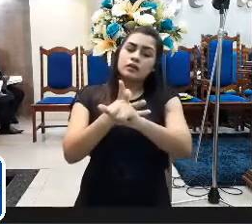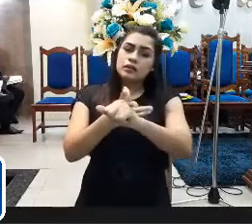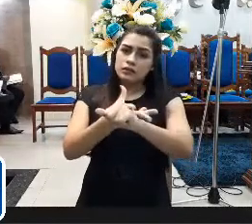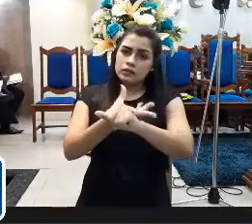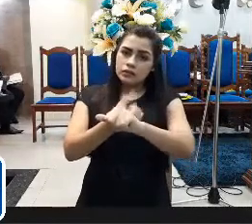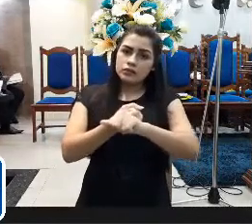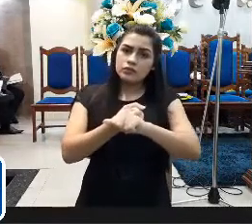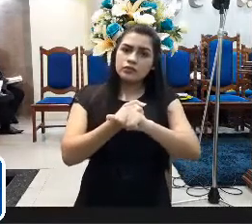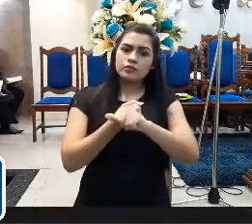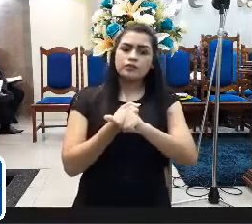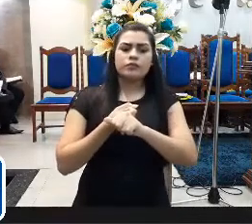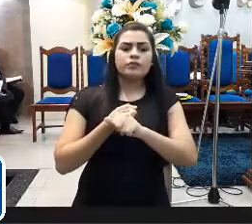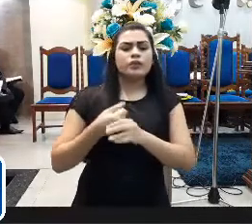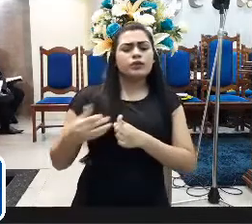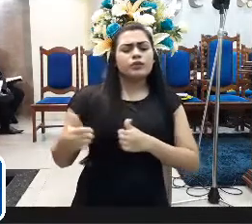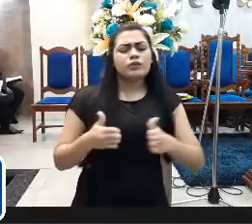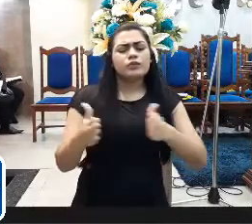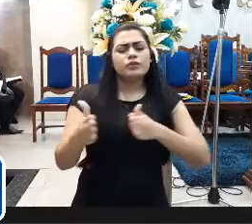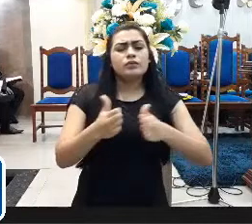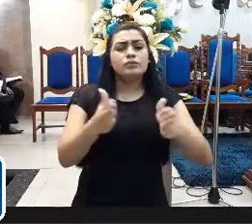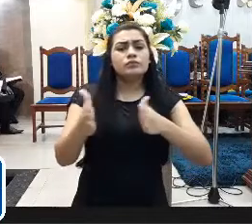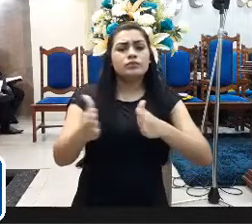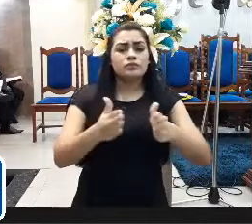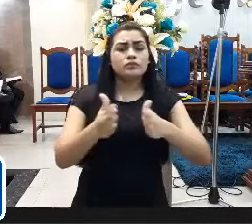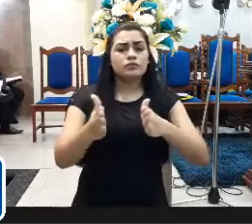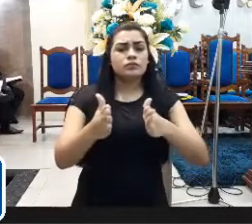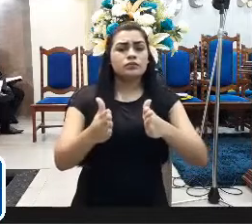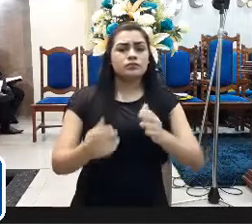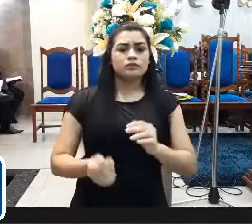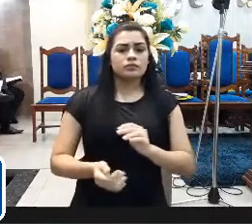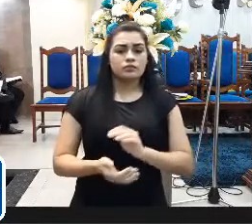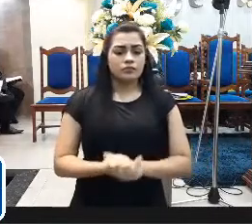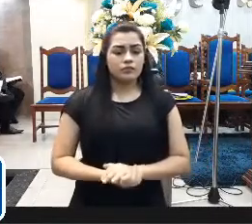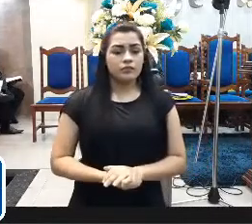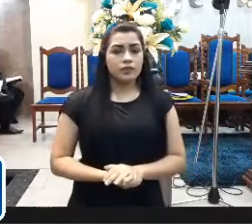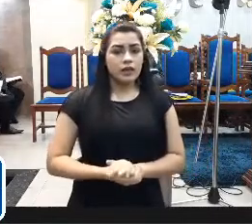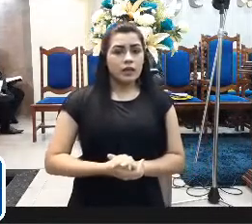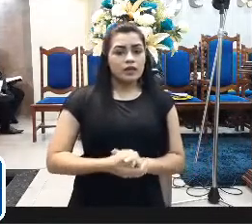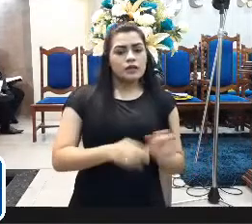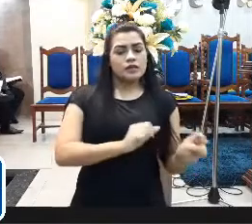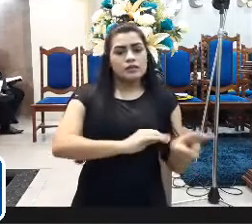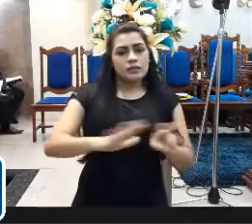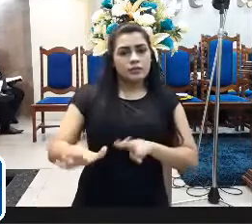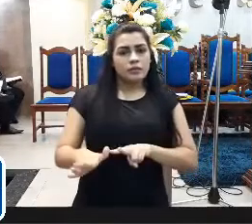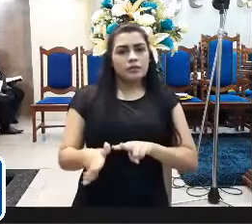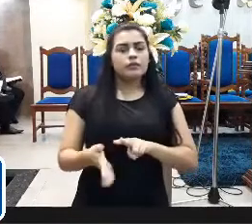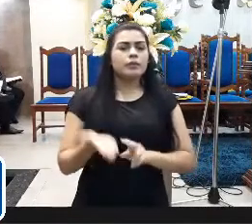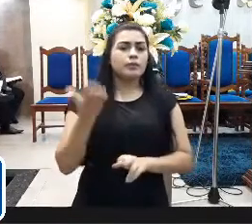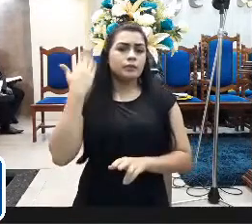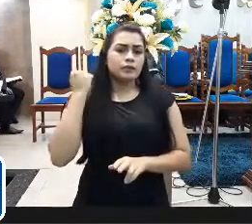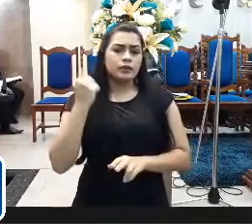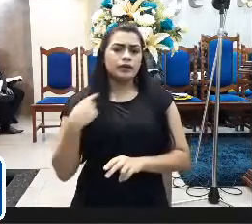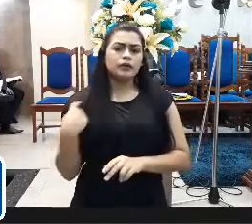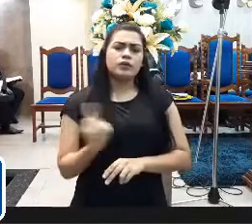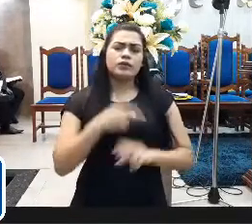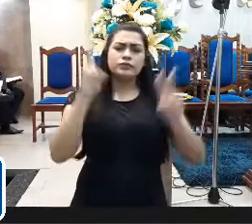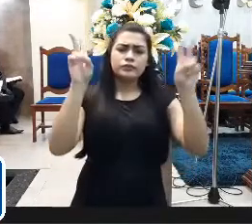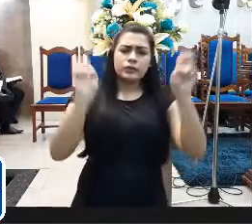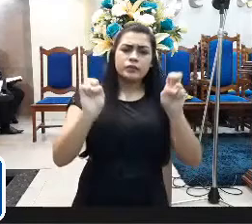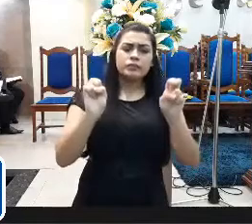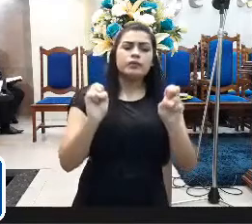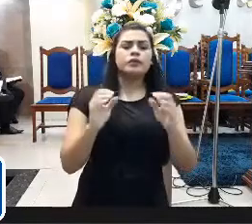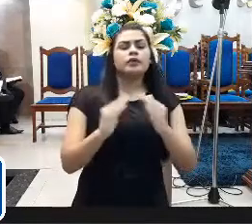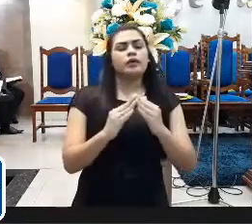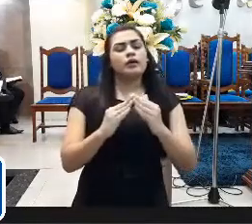glorificação. Semana passada falamos sobre a igreja e a escola das provações. Sempre estamos trazendo um